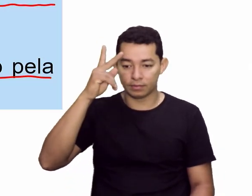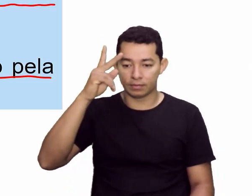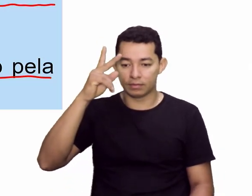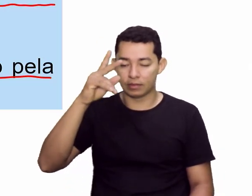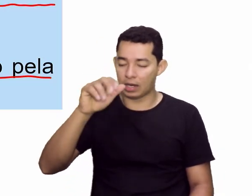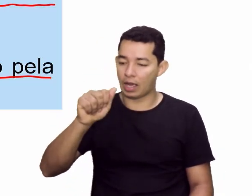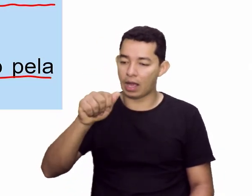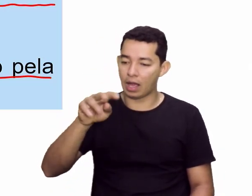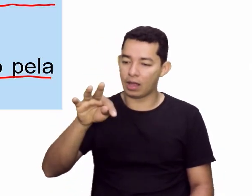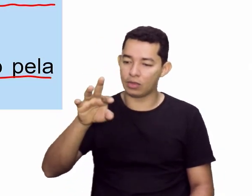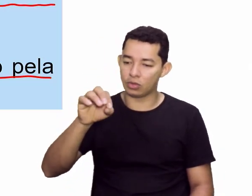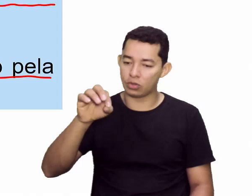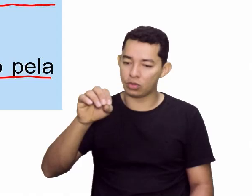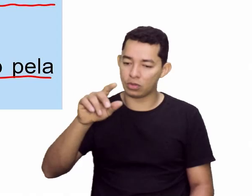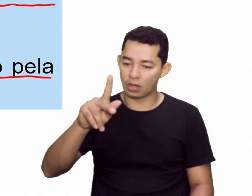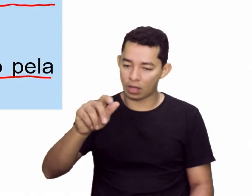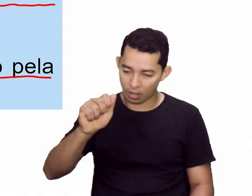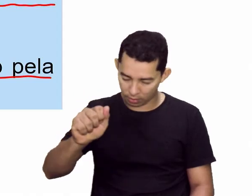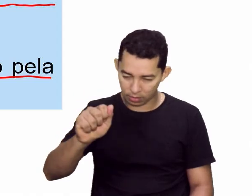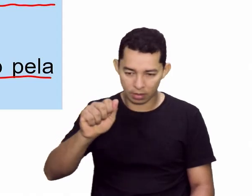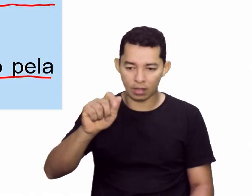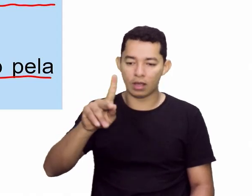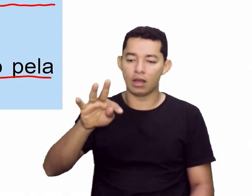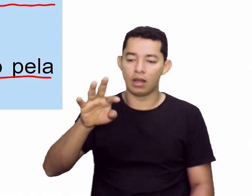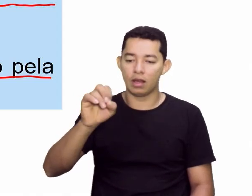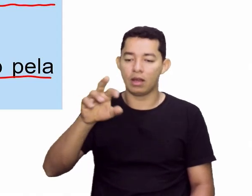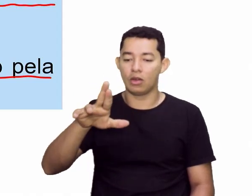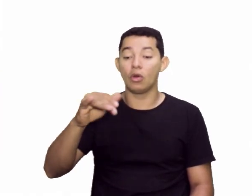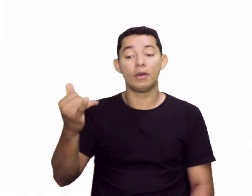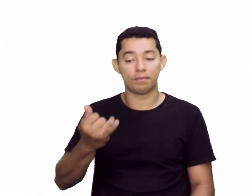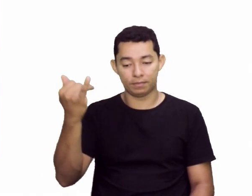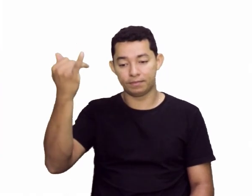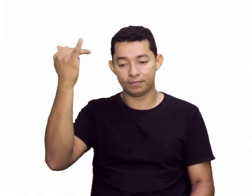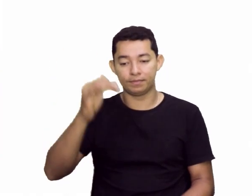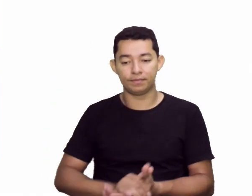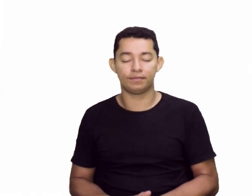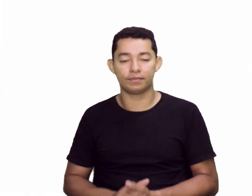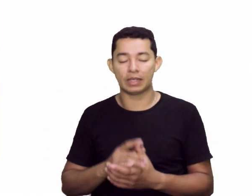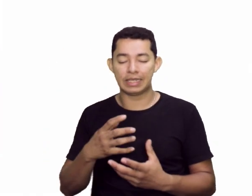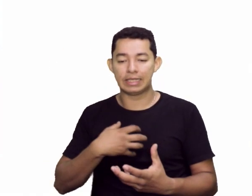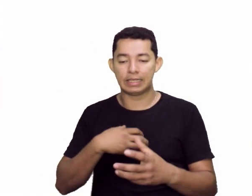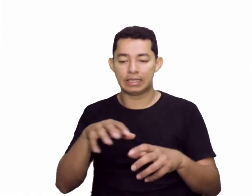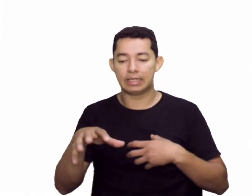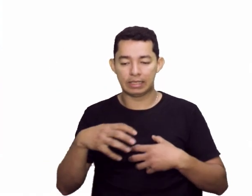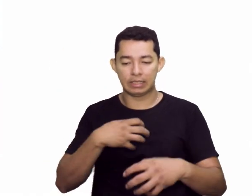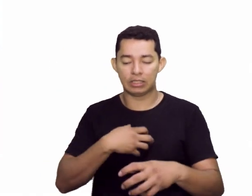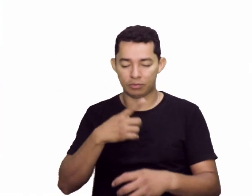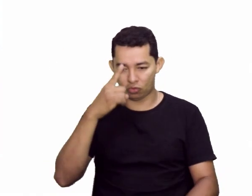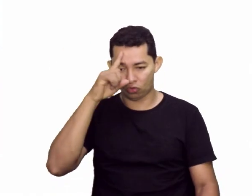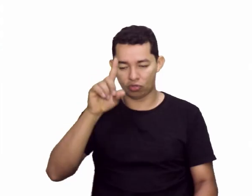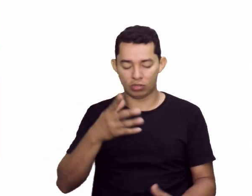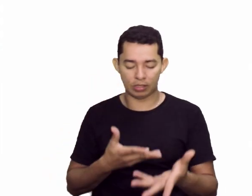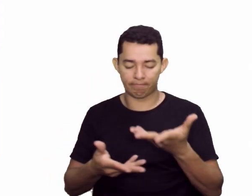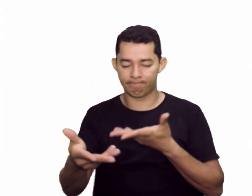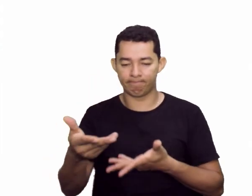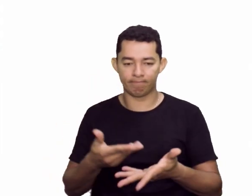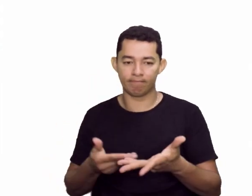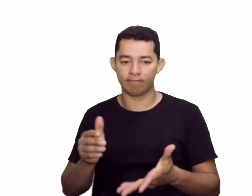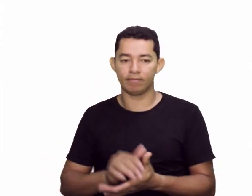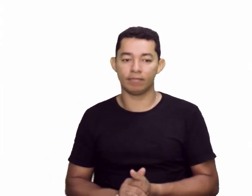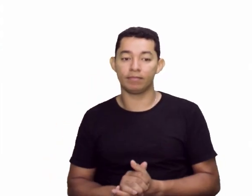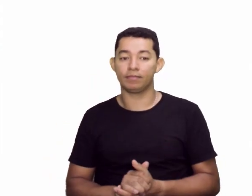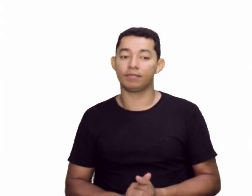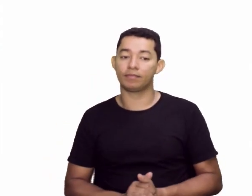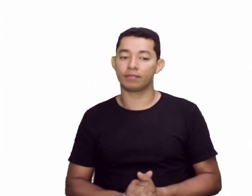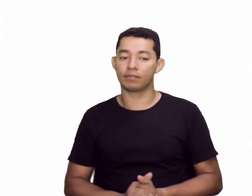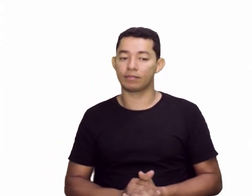transmite sentimentos, ideias e tudo mais, tá? Então, ainda sobre o gênero dramático,